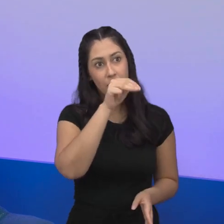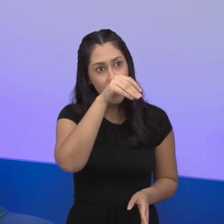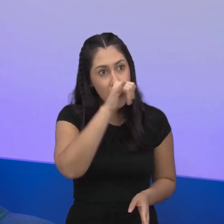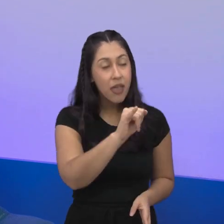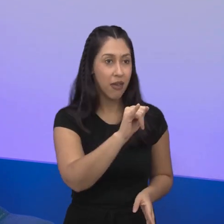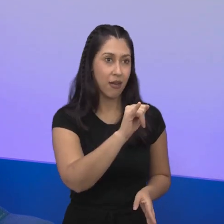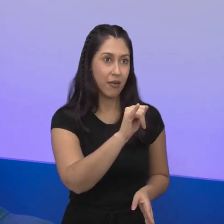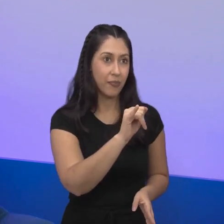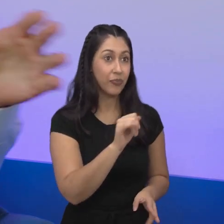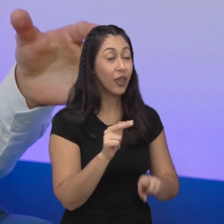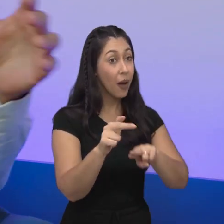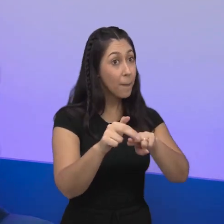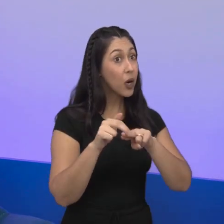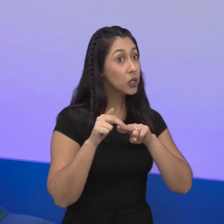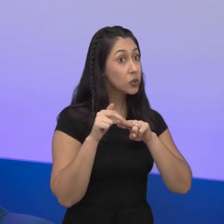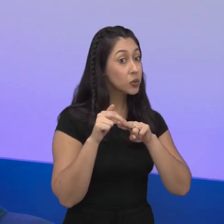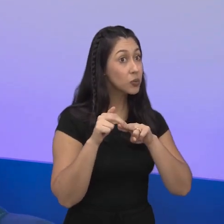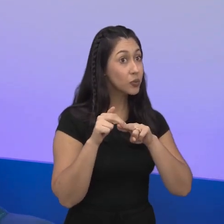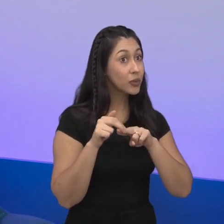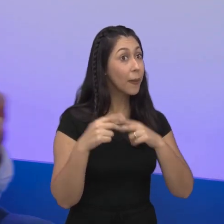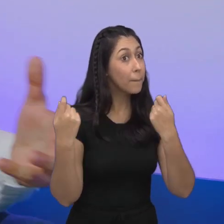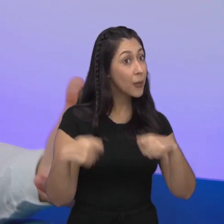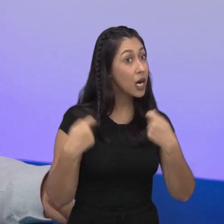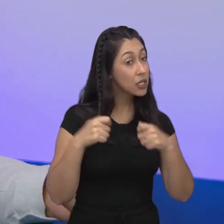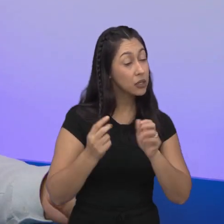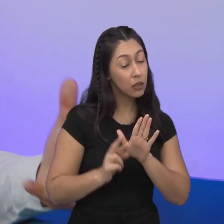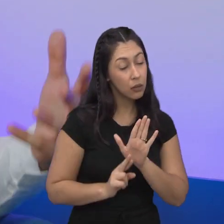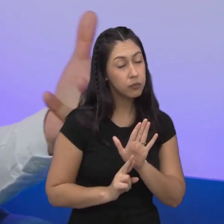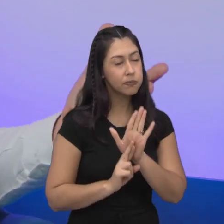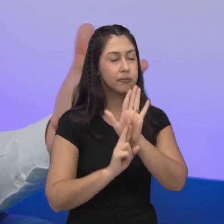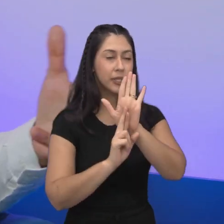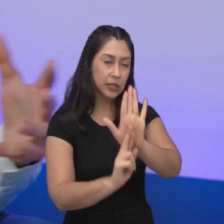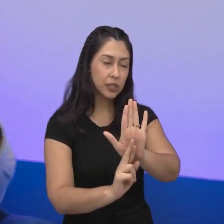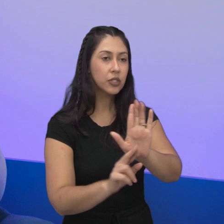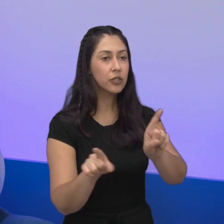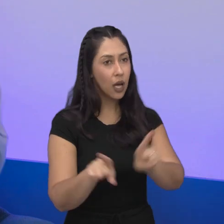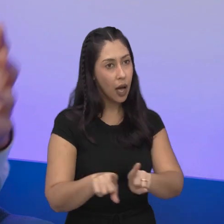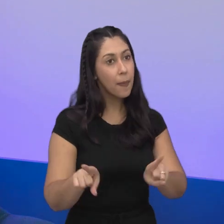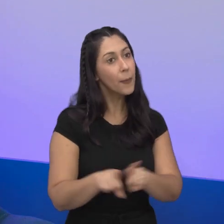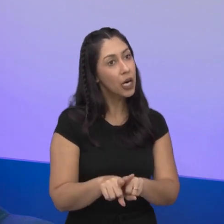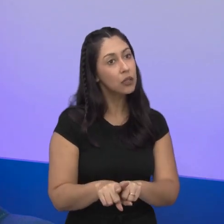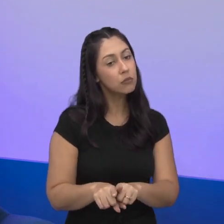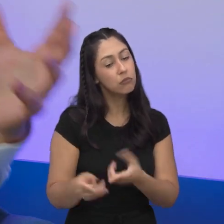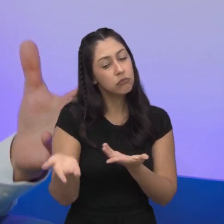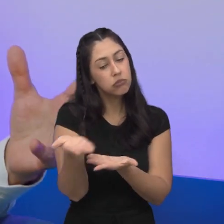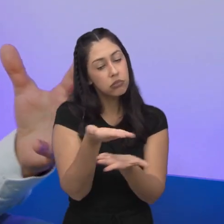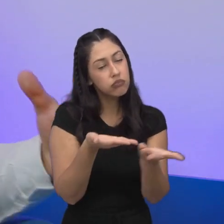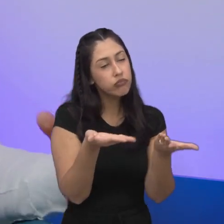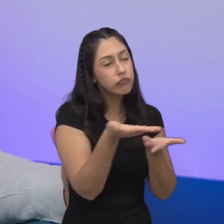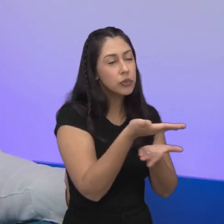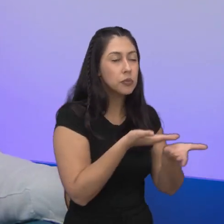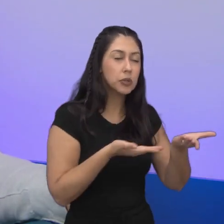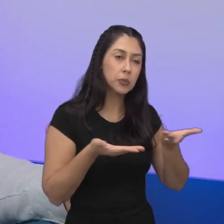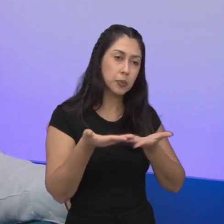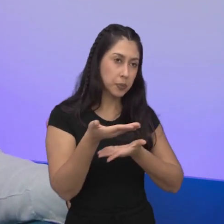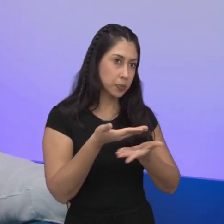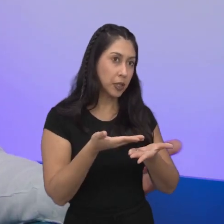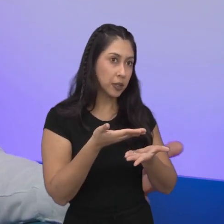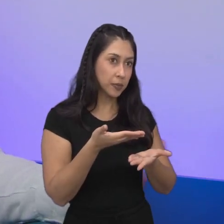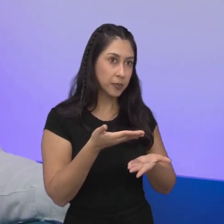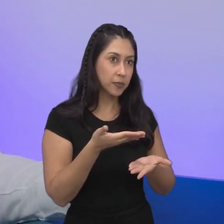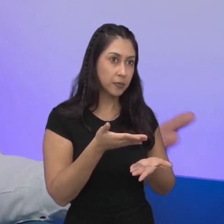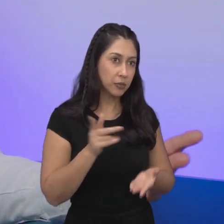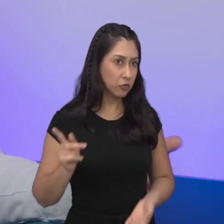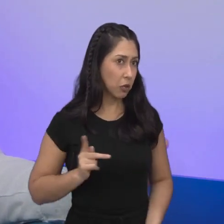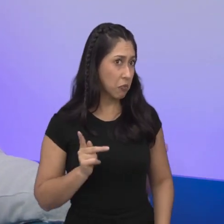também em linha com essa questão da representatividade que a gente tem por conta dessa distribuição de